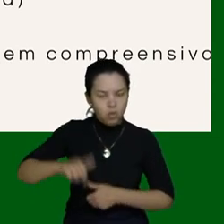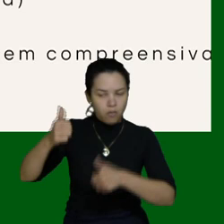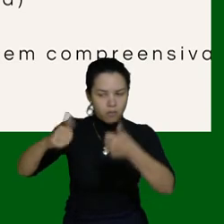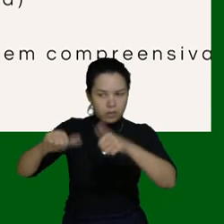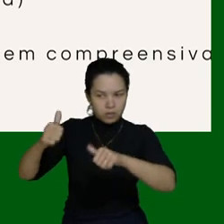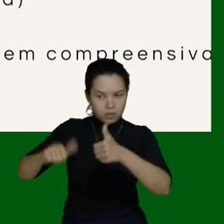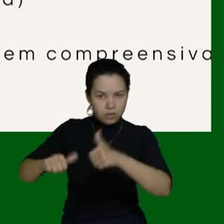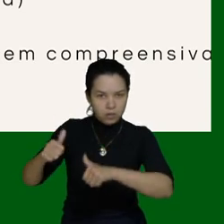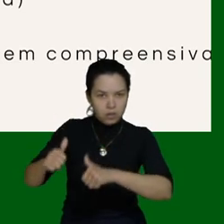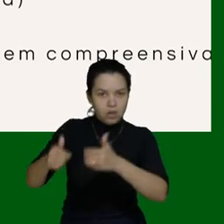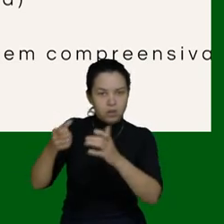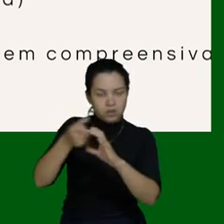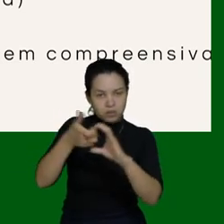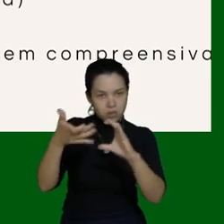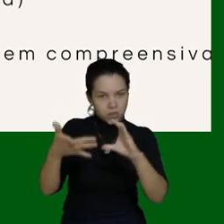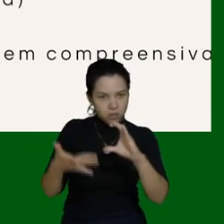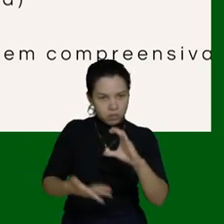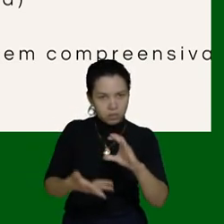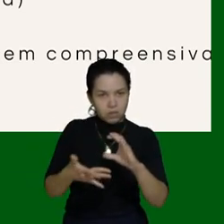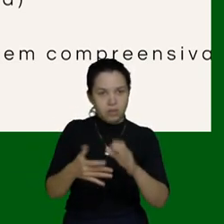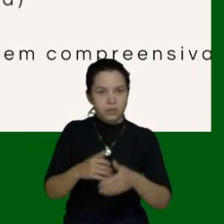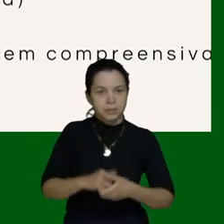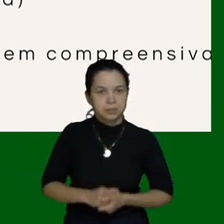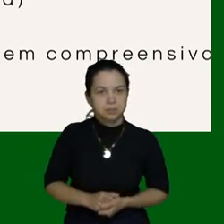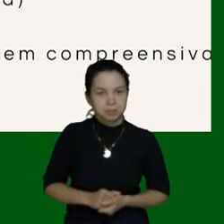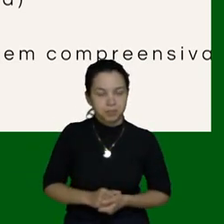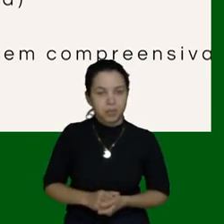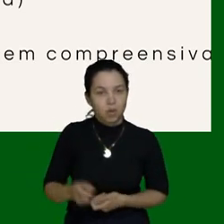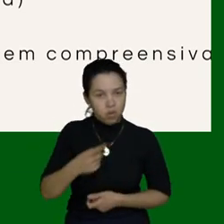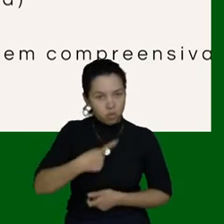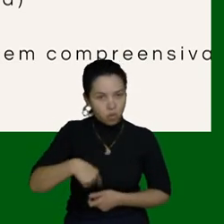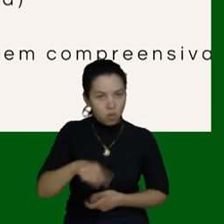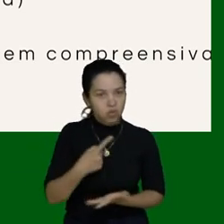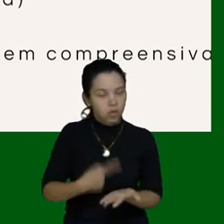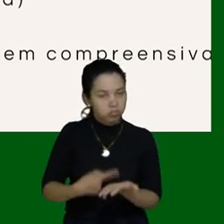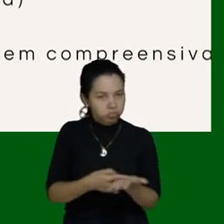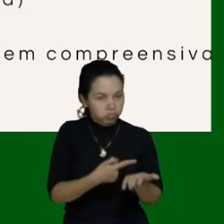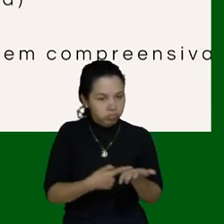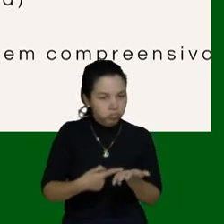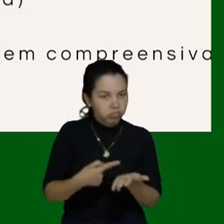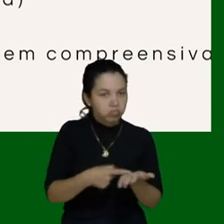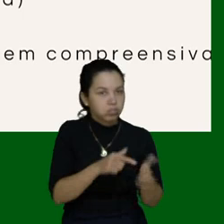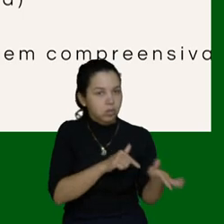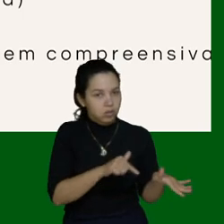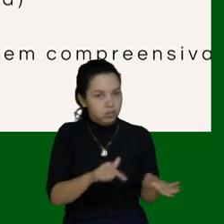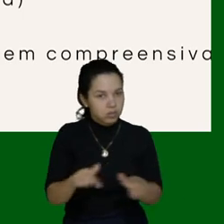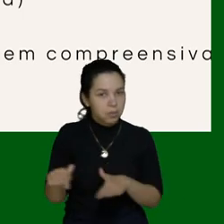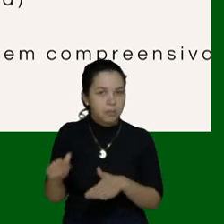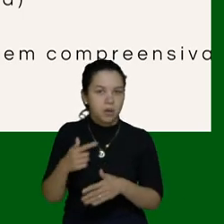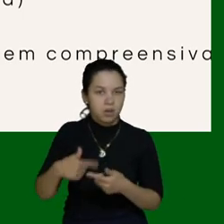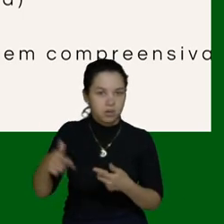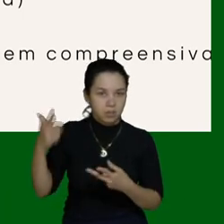secretaria e uma série de negociações a gente já tem feito aí nas últimas semanas